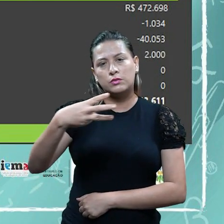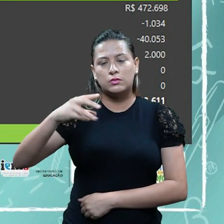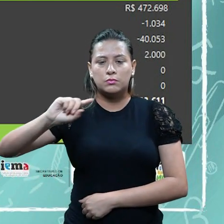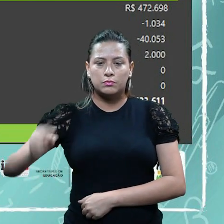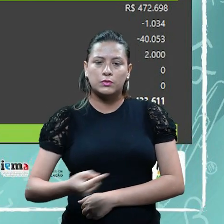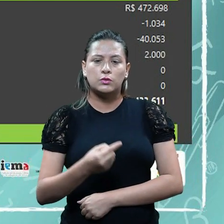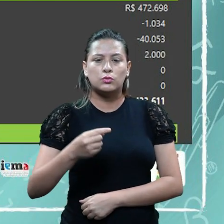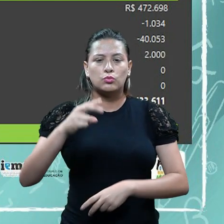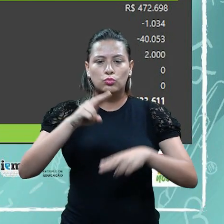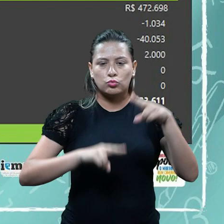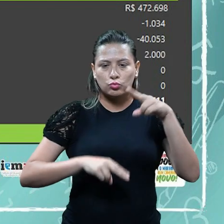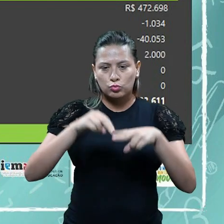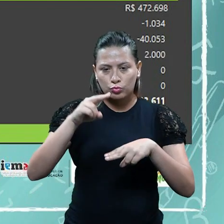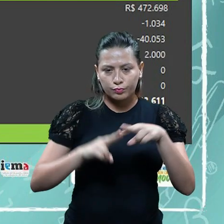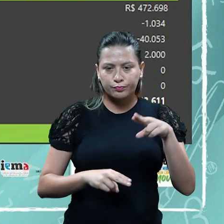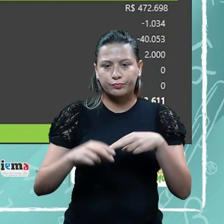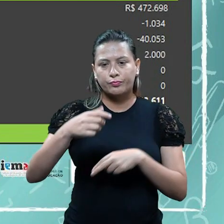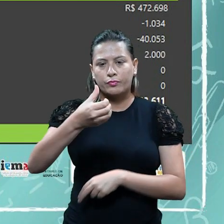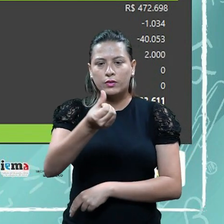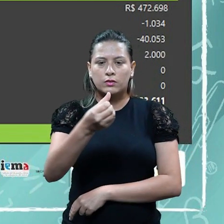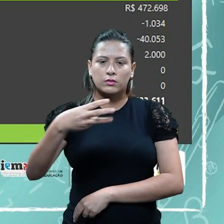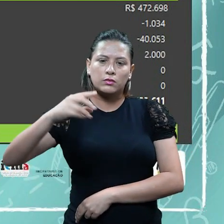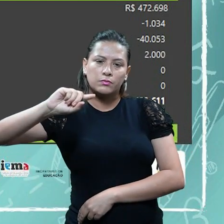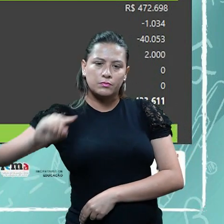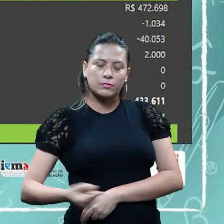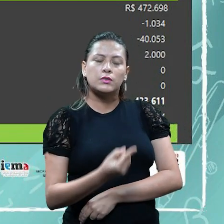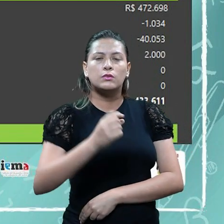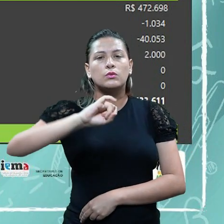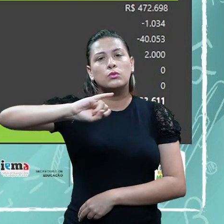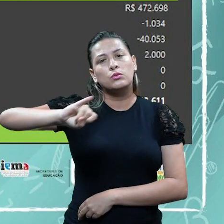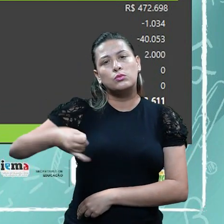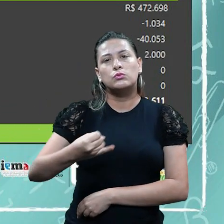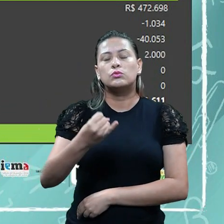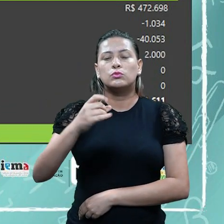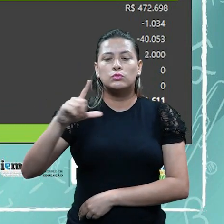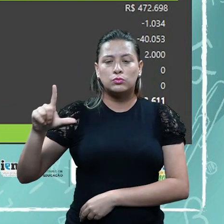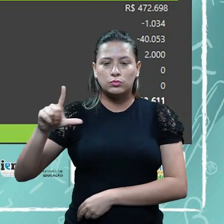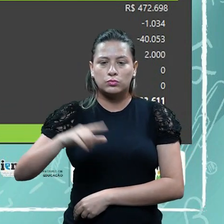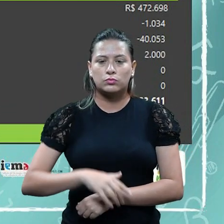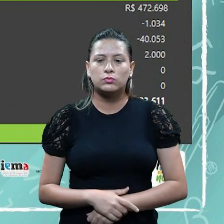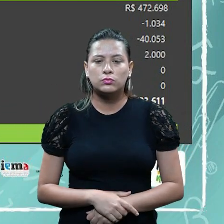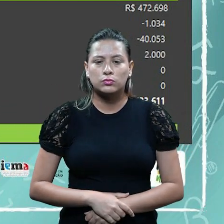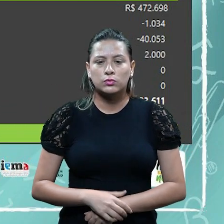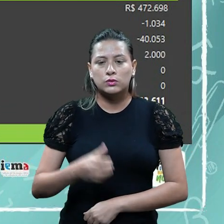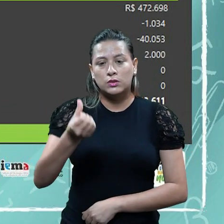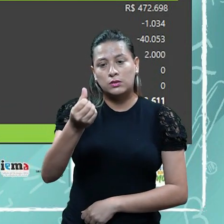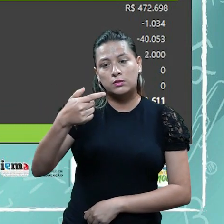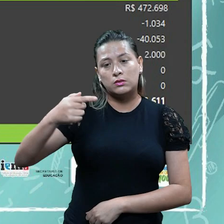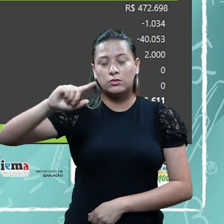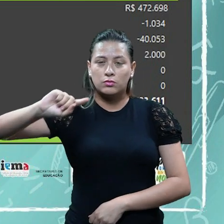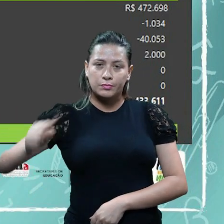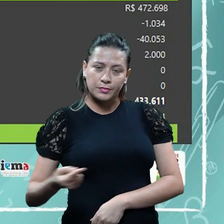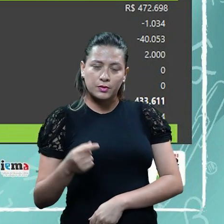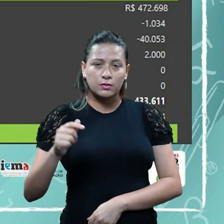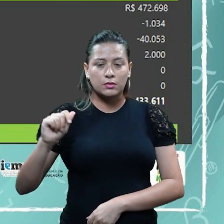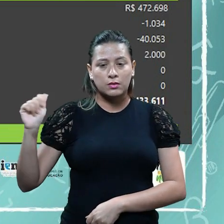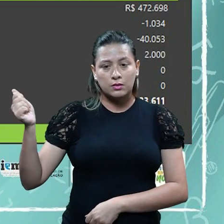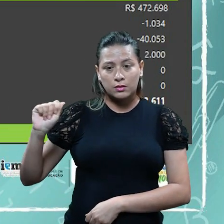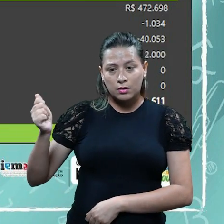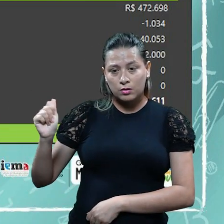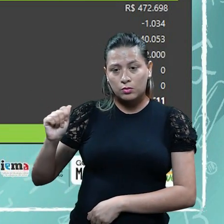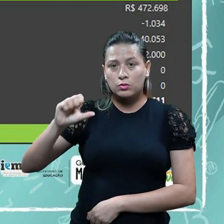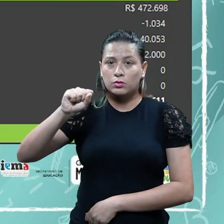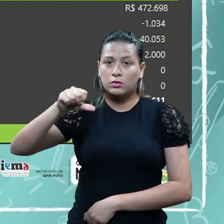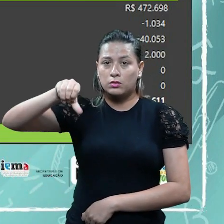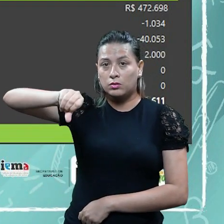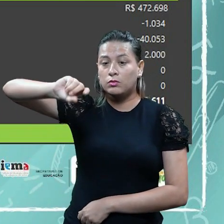junho 63 mil, 67 mil para julho e 89 mil para agosto. No acumulado anual, foi